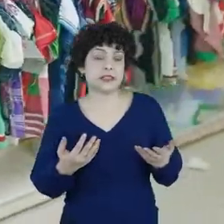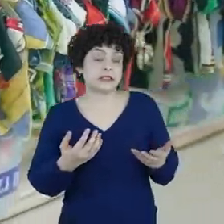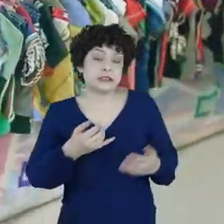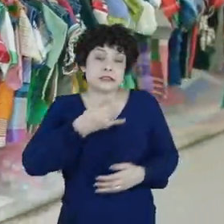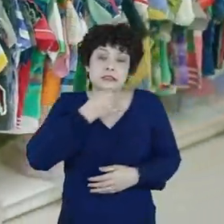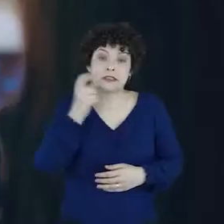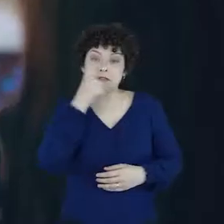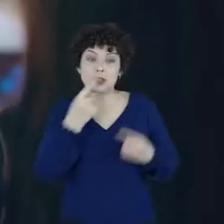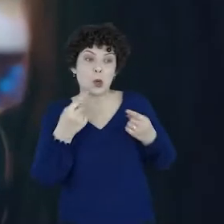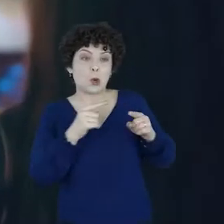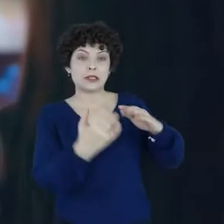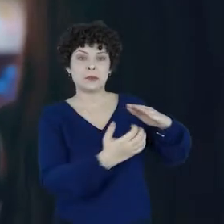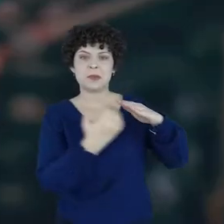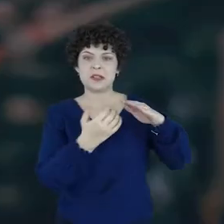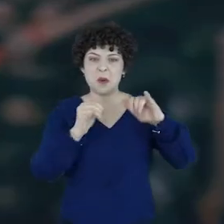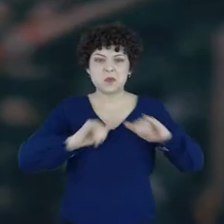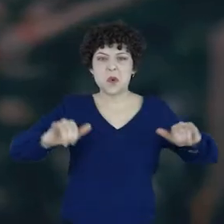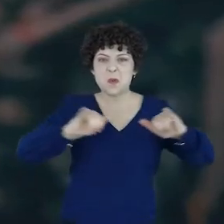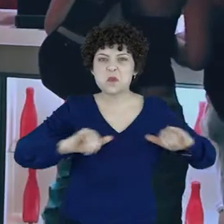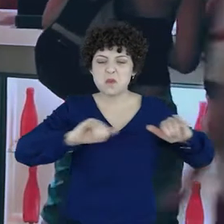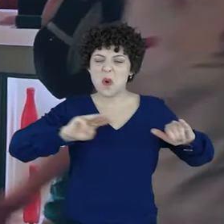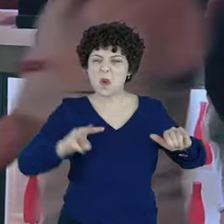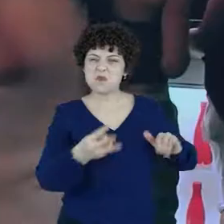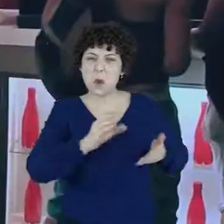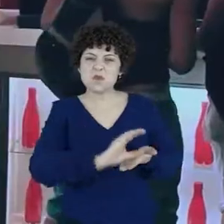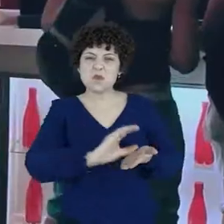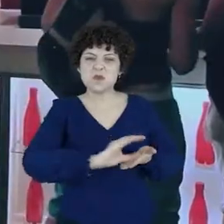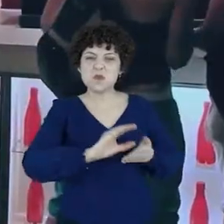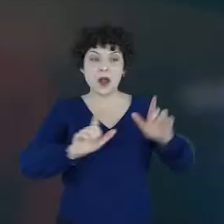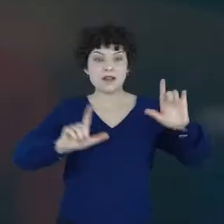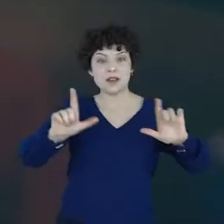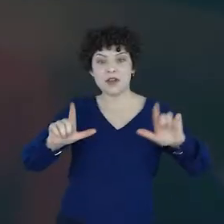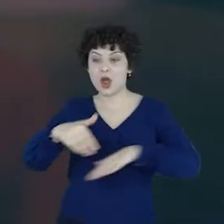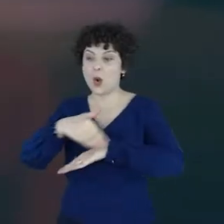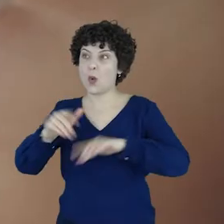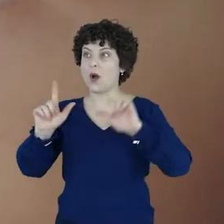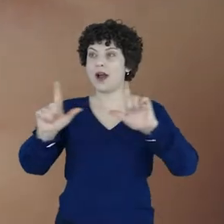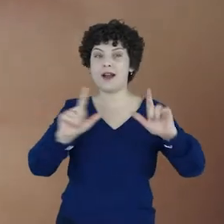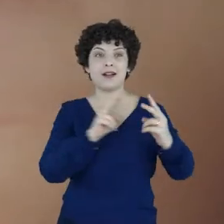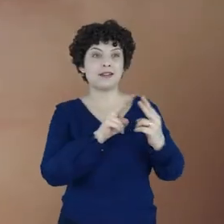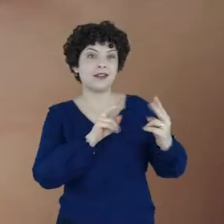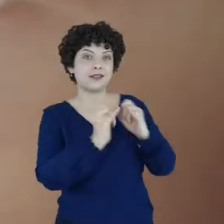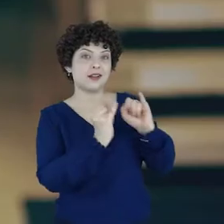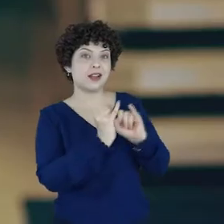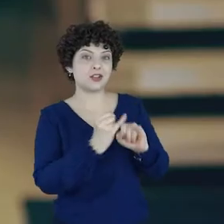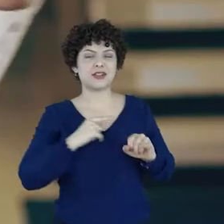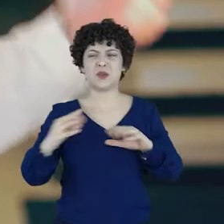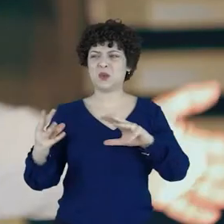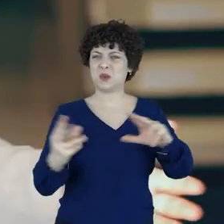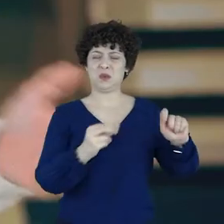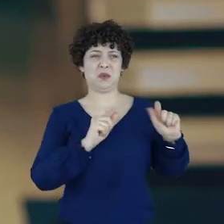Tú no puedes contra las empresas que tienen campañas multimillonarias y que esa publicidad está en la televisión, está en la